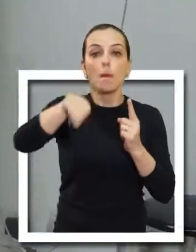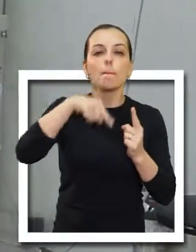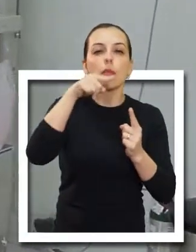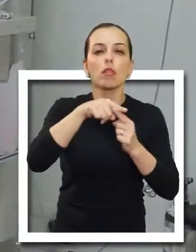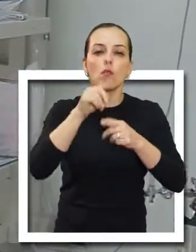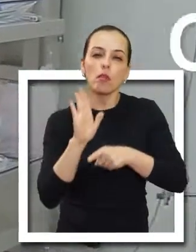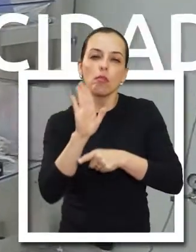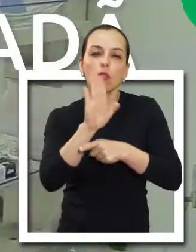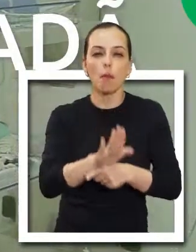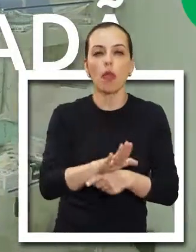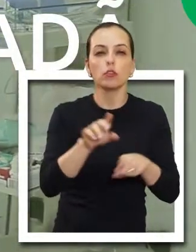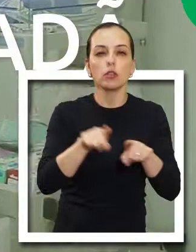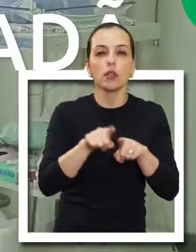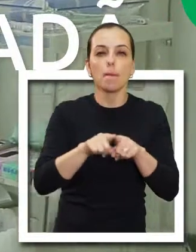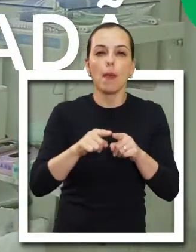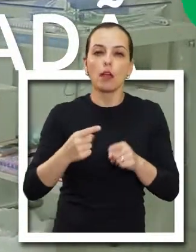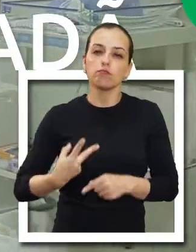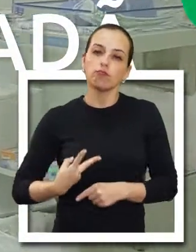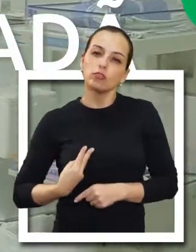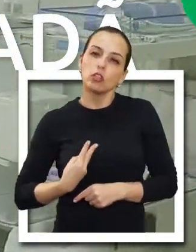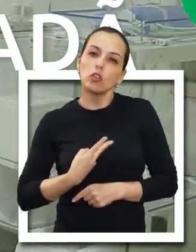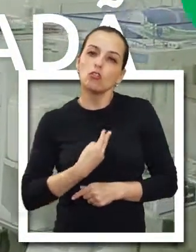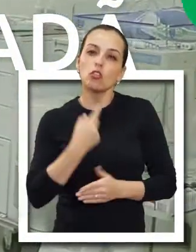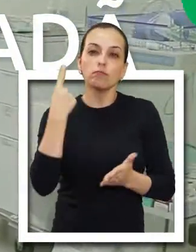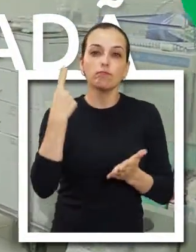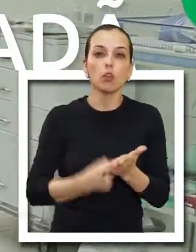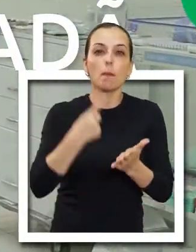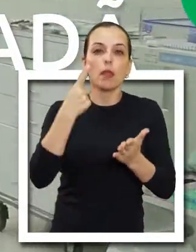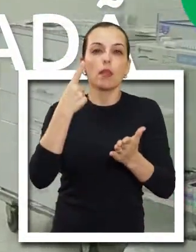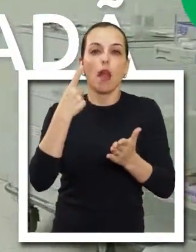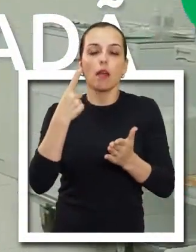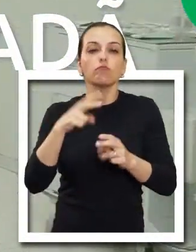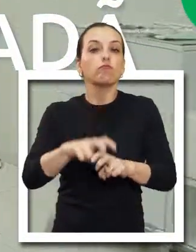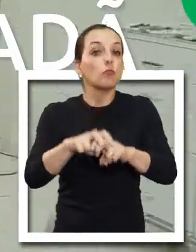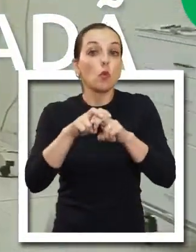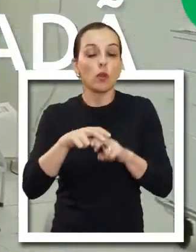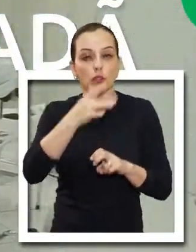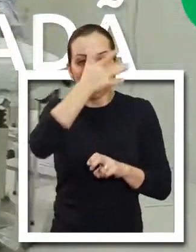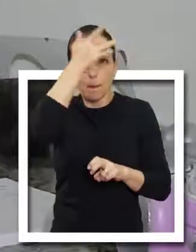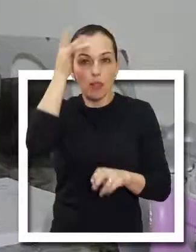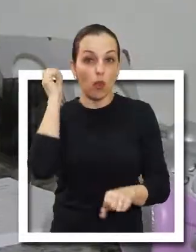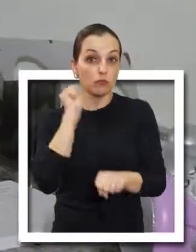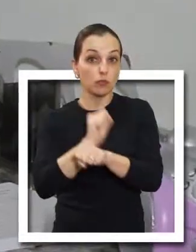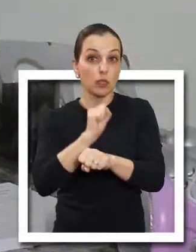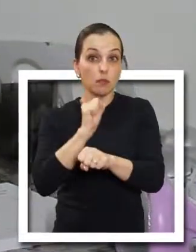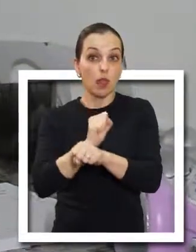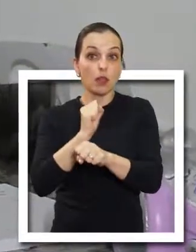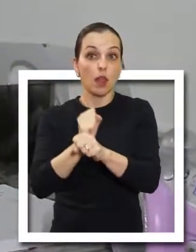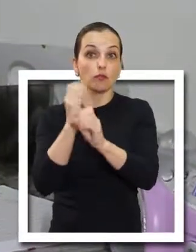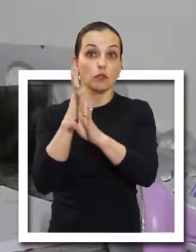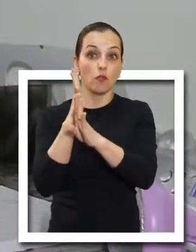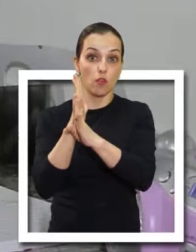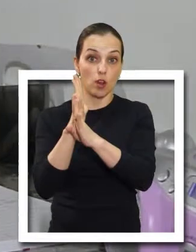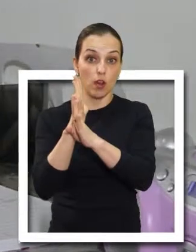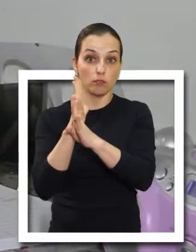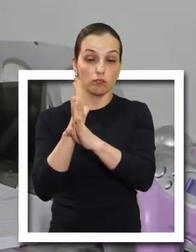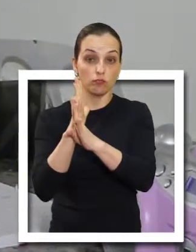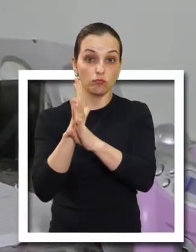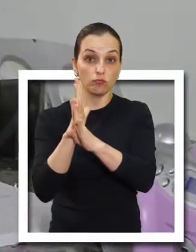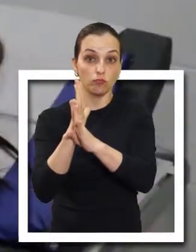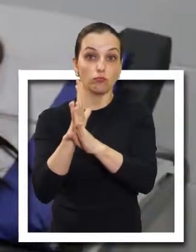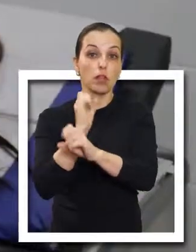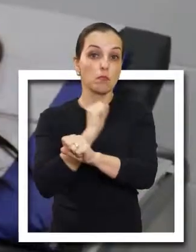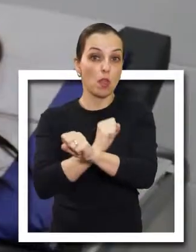crônicas, e o Saúde Cidadã, mutirões programados que já beneficiaram milhares de pessoas com cirurgias